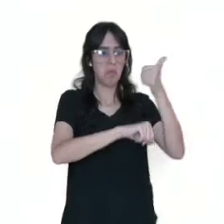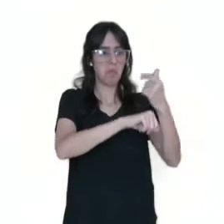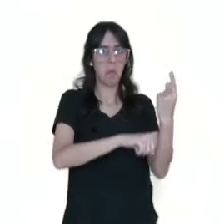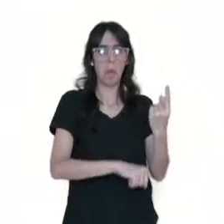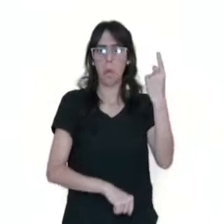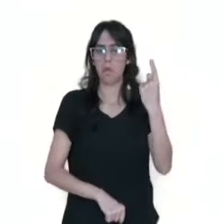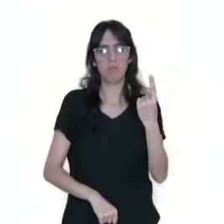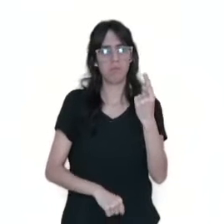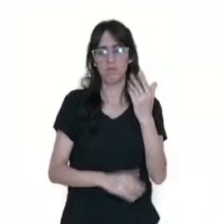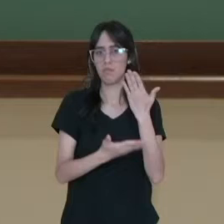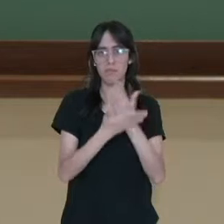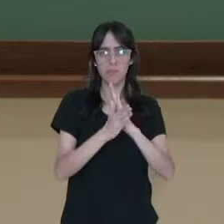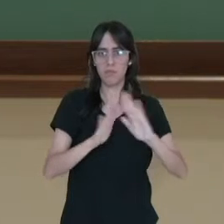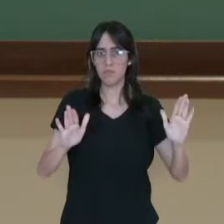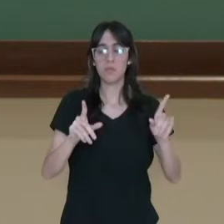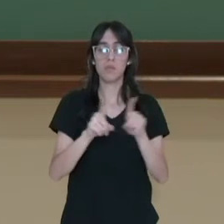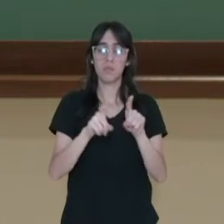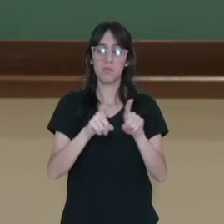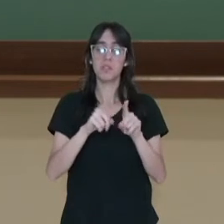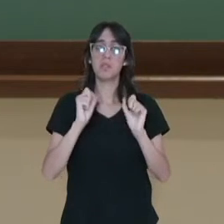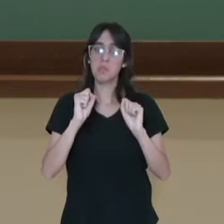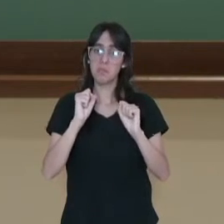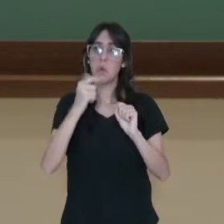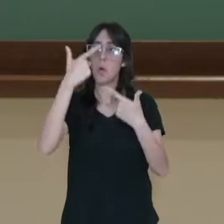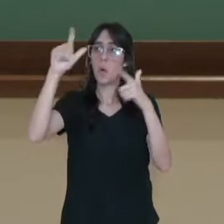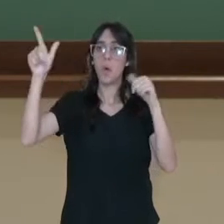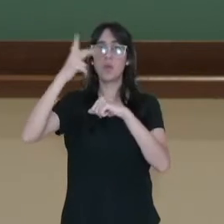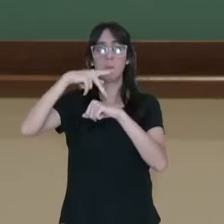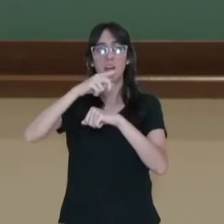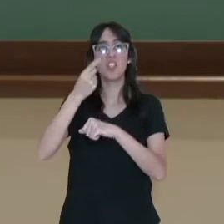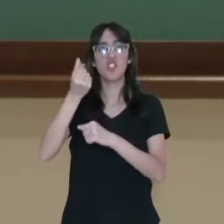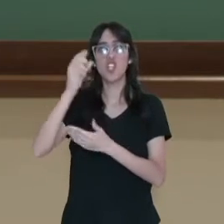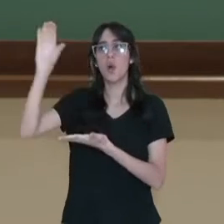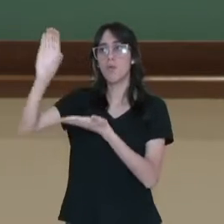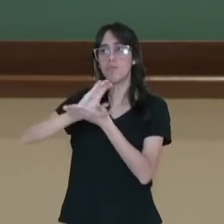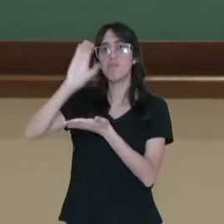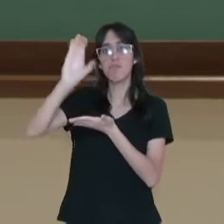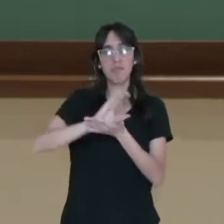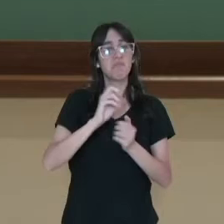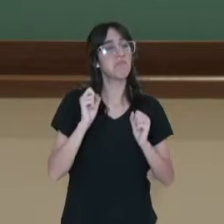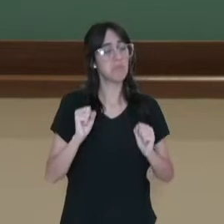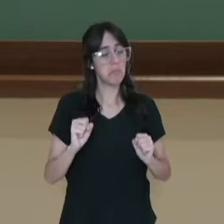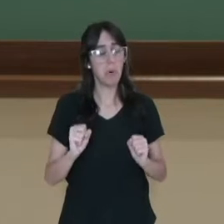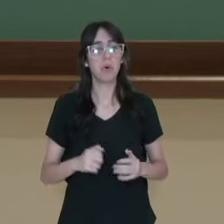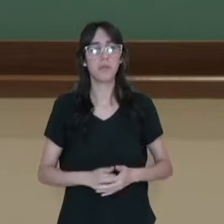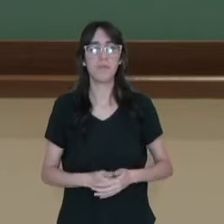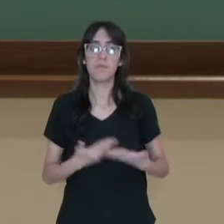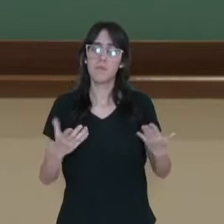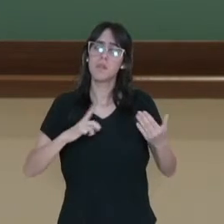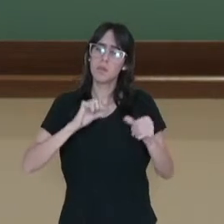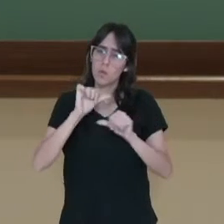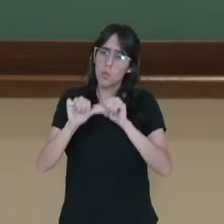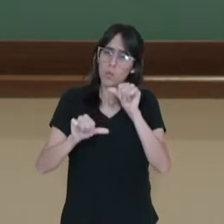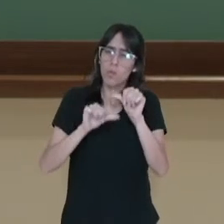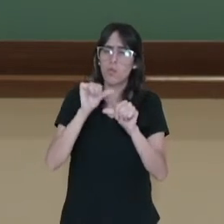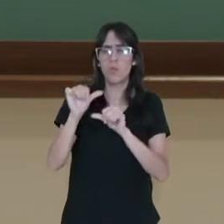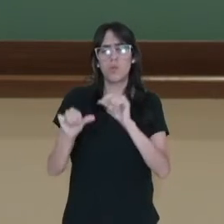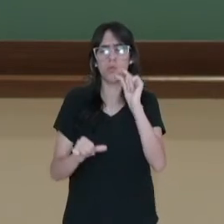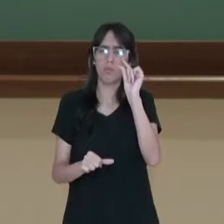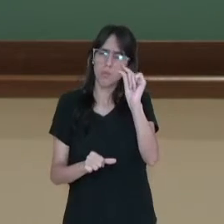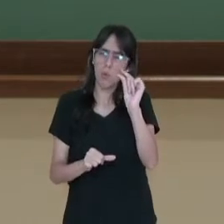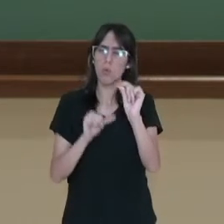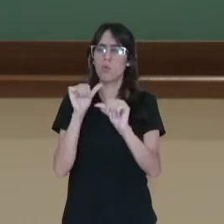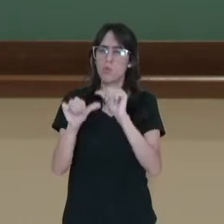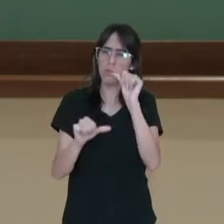ainda permissão de entrada de capitais estrangeiros no país. Então, uma pequena mudança aí guinada de rumos